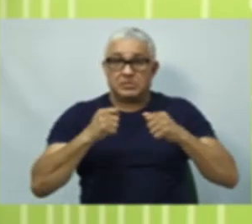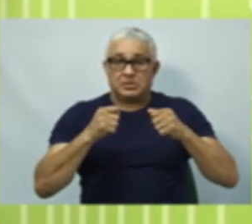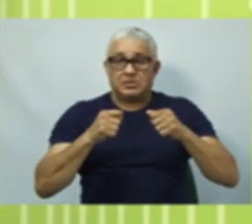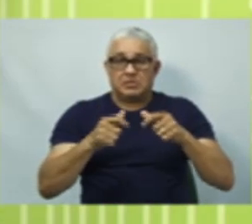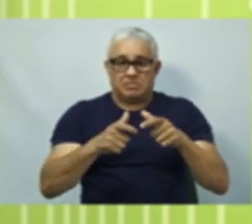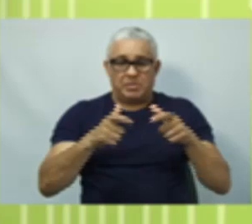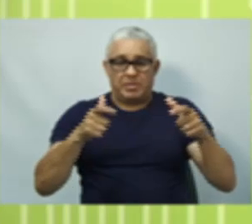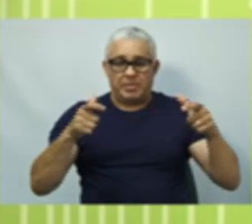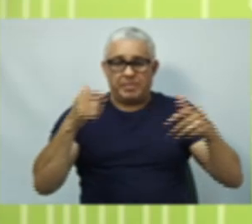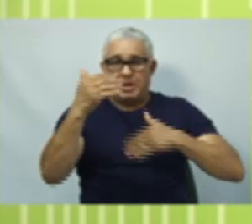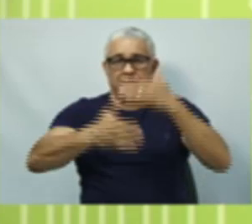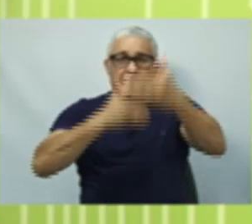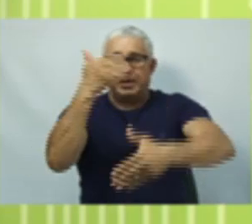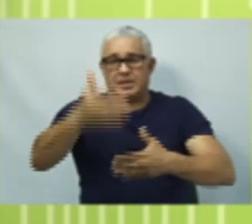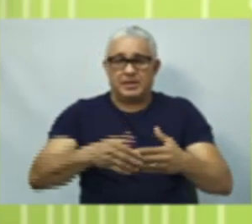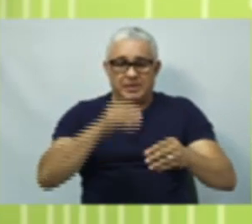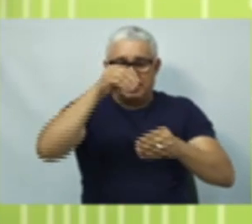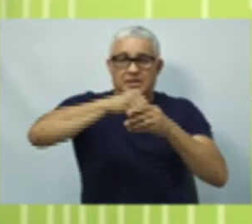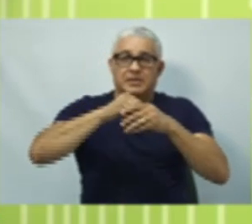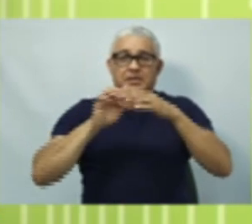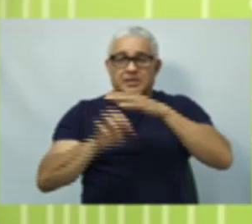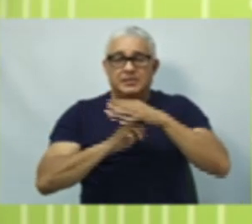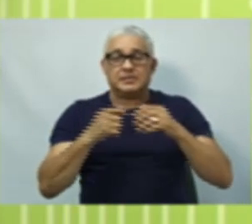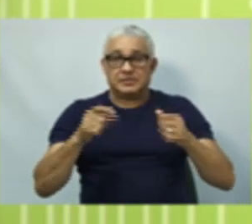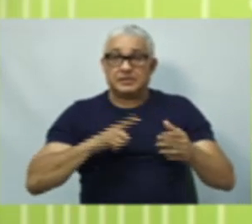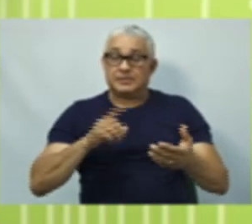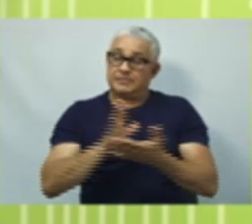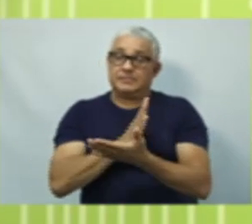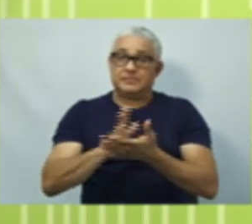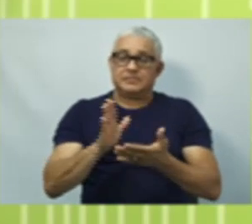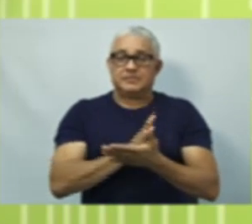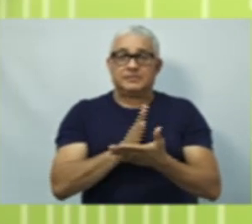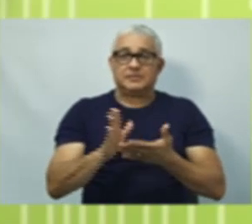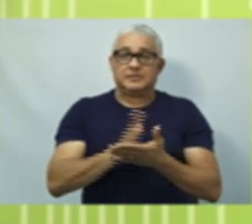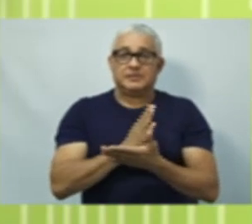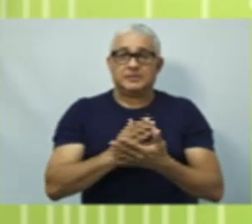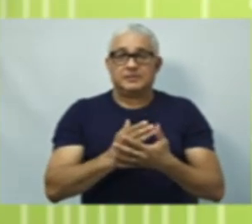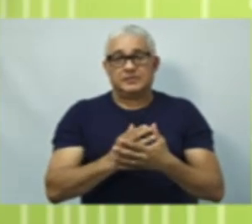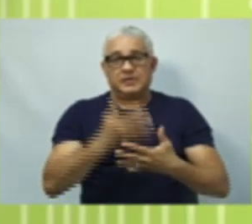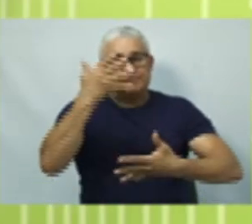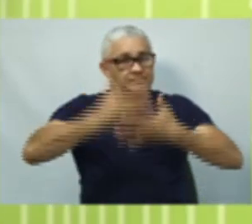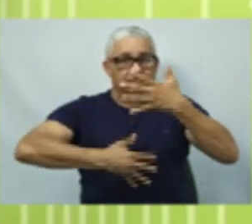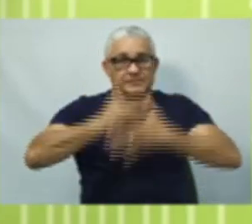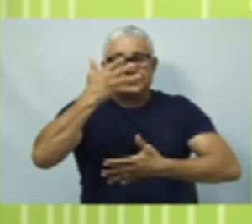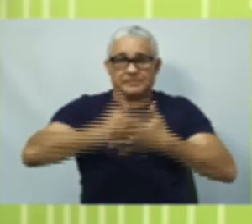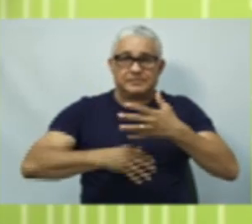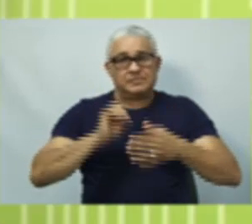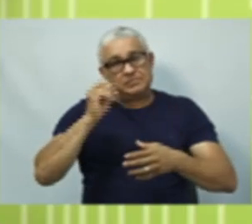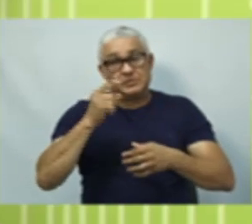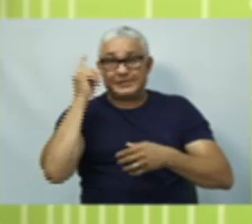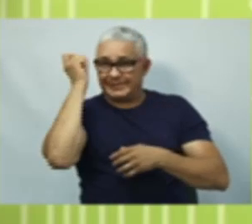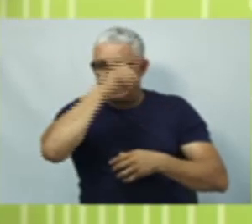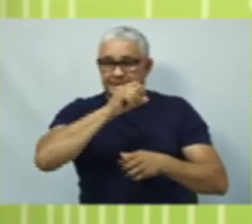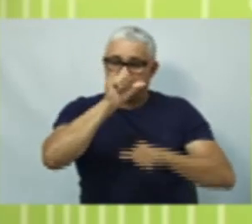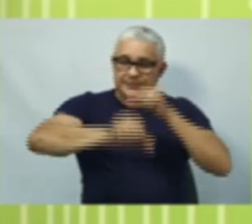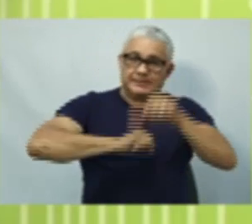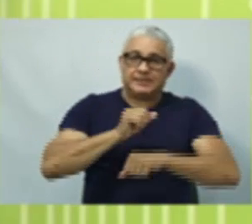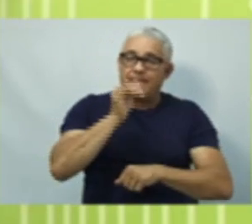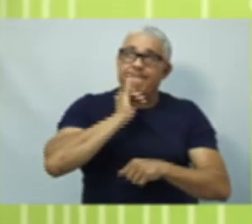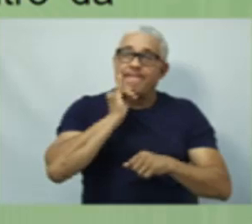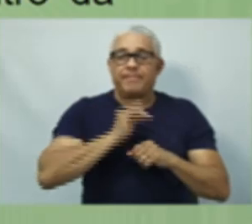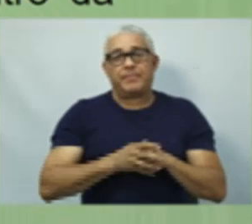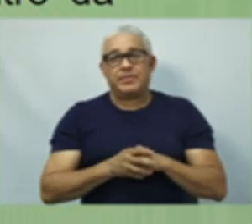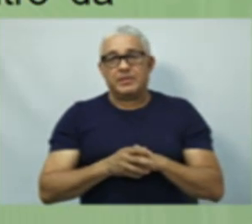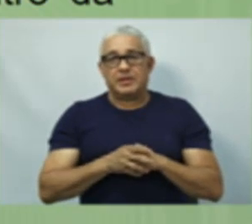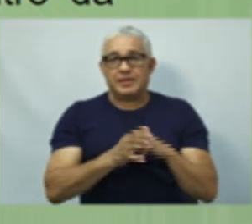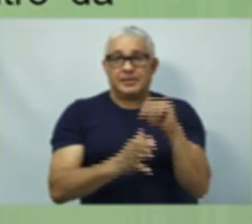desenvolver dentro das organizações. Existem alguns fatores que impedem ou que dificultam a mudança. Por exemplo,